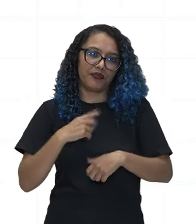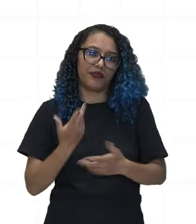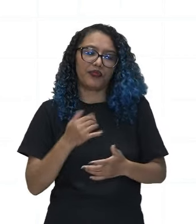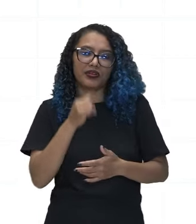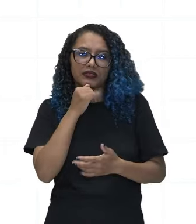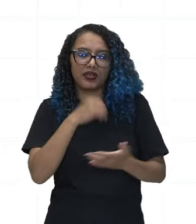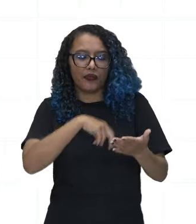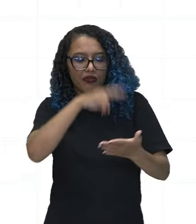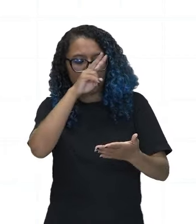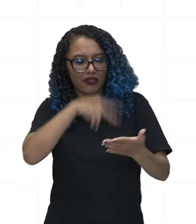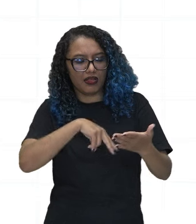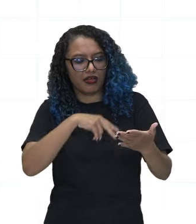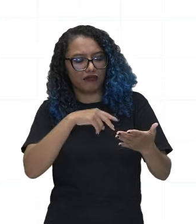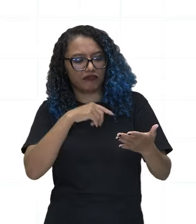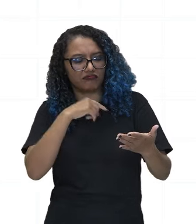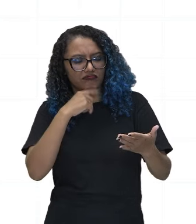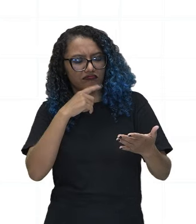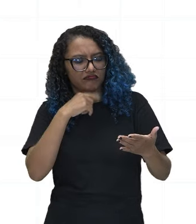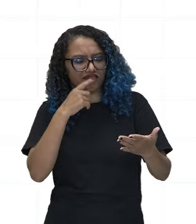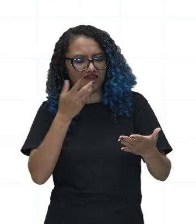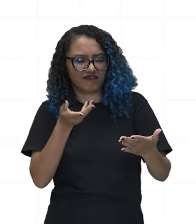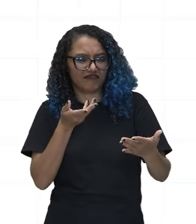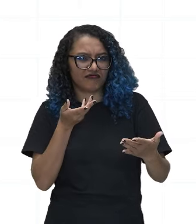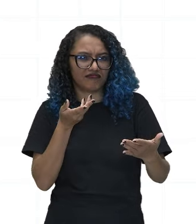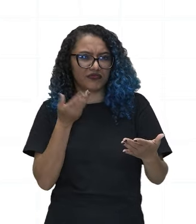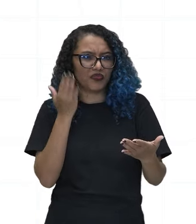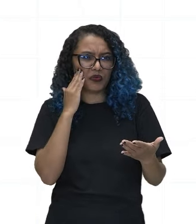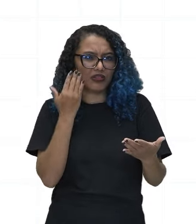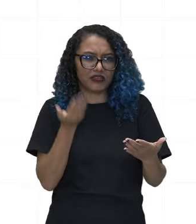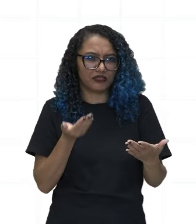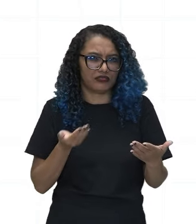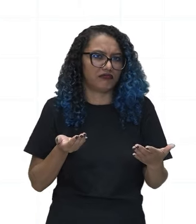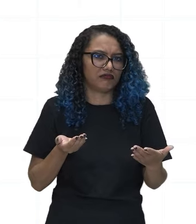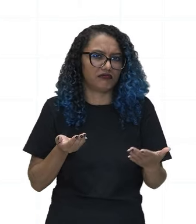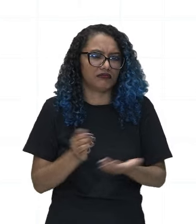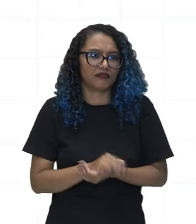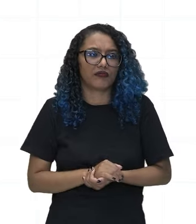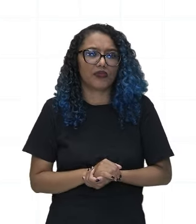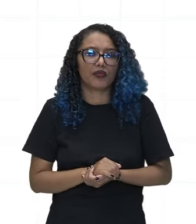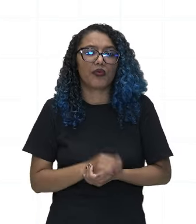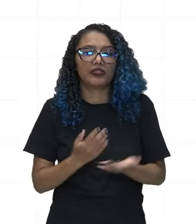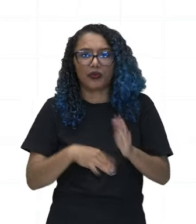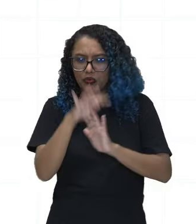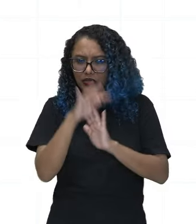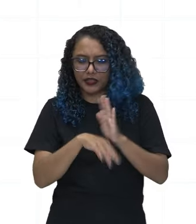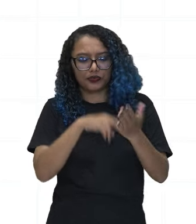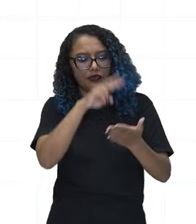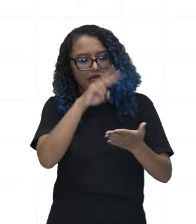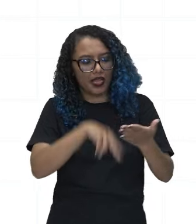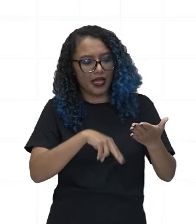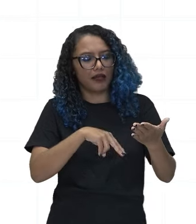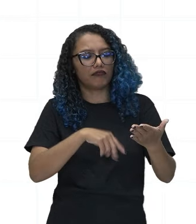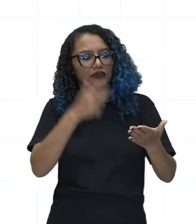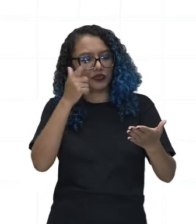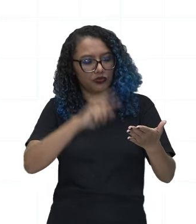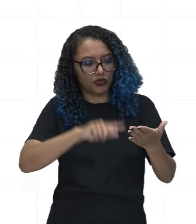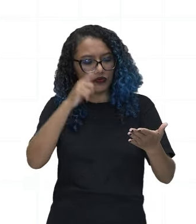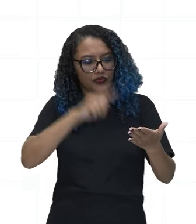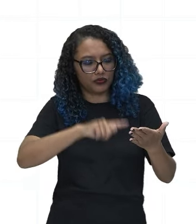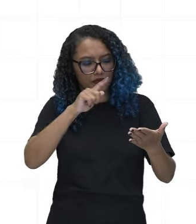vou ficar com dúvida. Quando a gente pega um texto que faz a primeira leitura, a segunda e não entende,